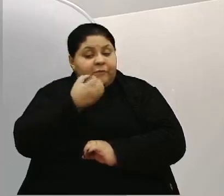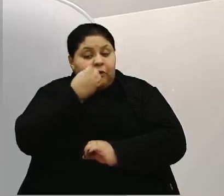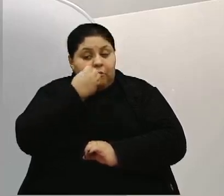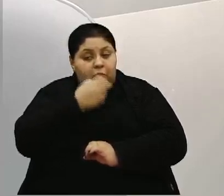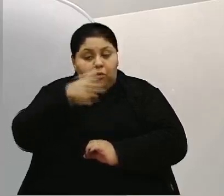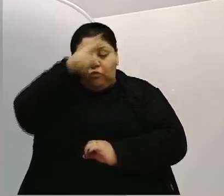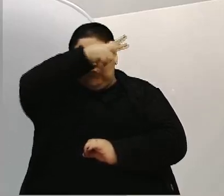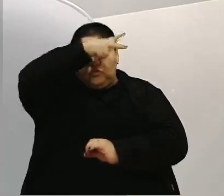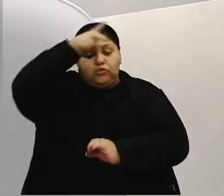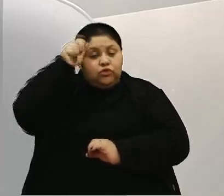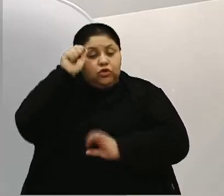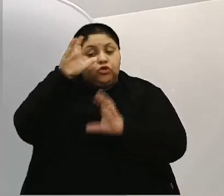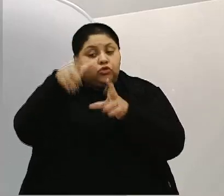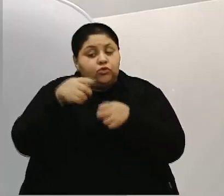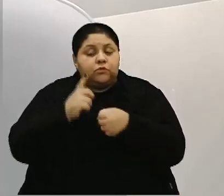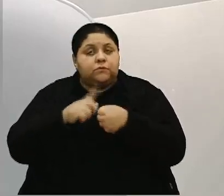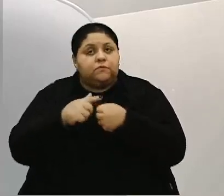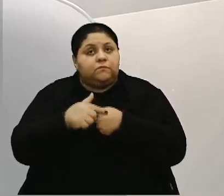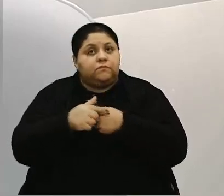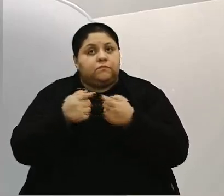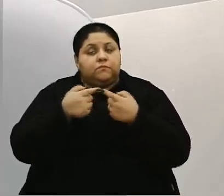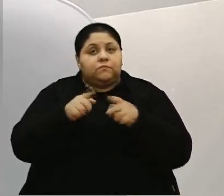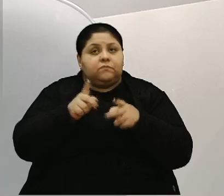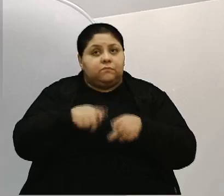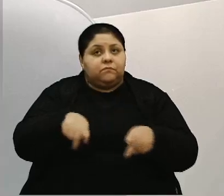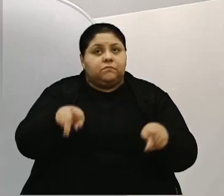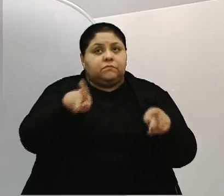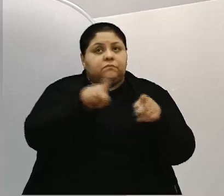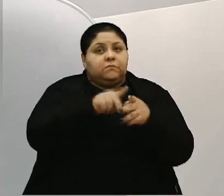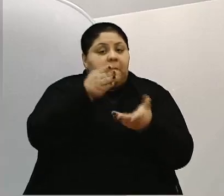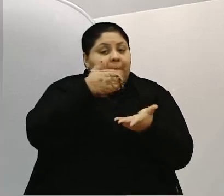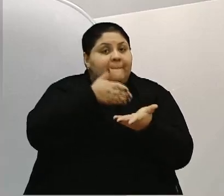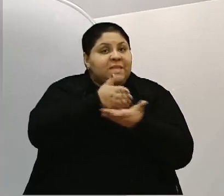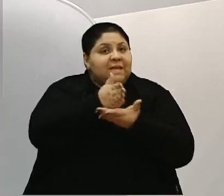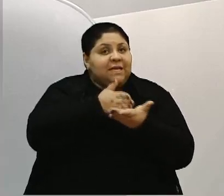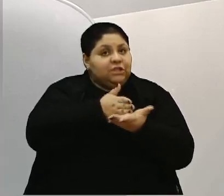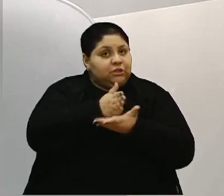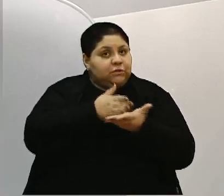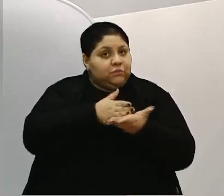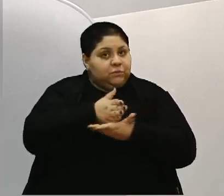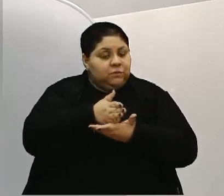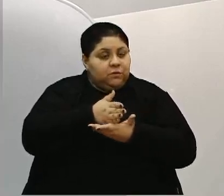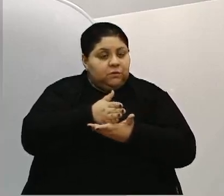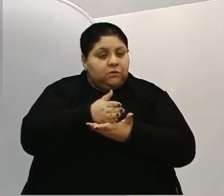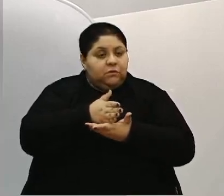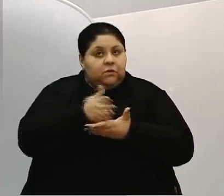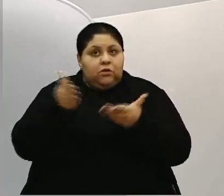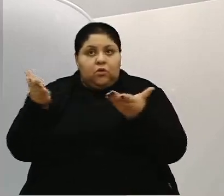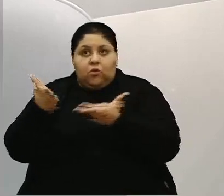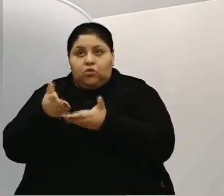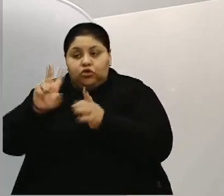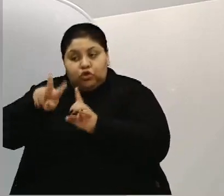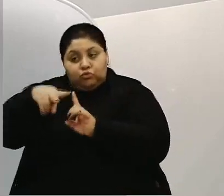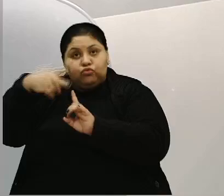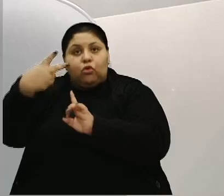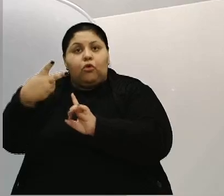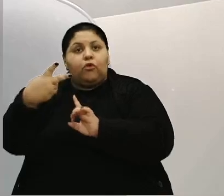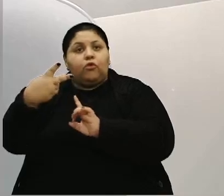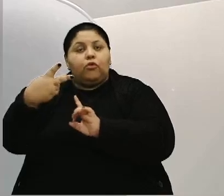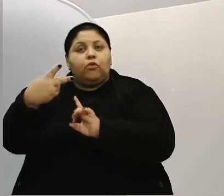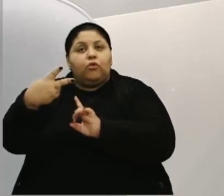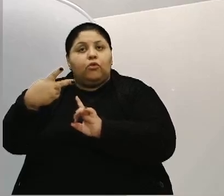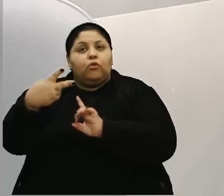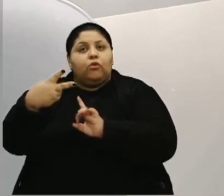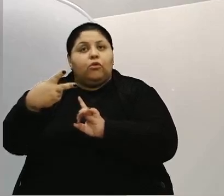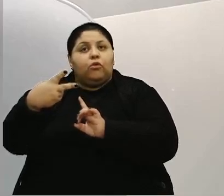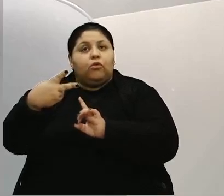prefeitos todos em Caxias, mas a população era a metade. E hoje ela é o dobro e vem esses